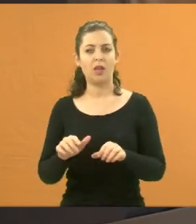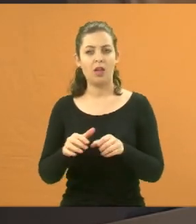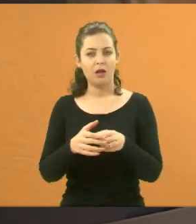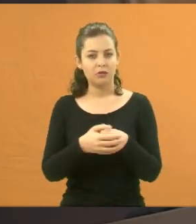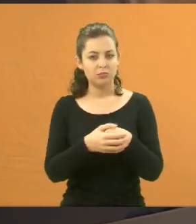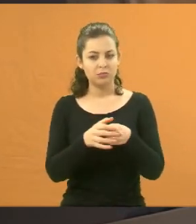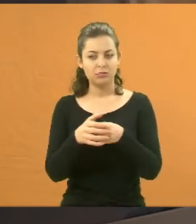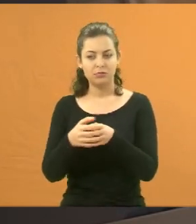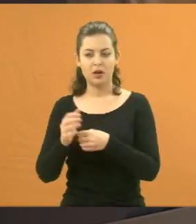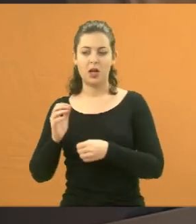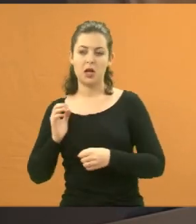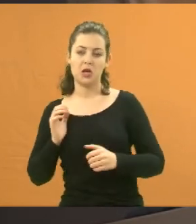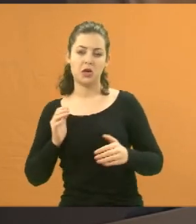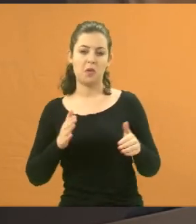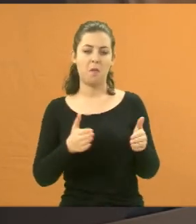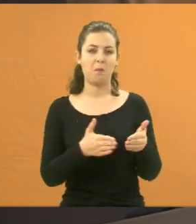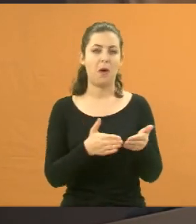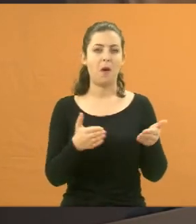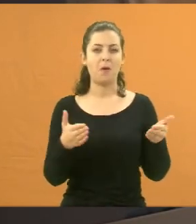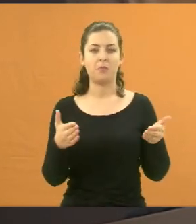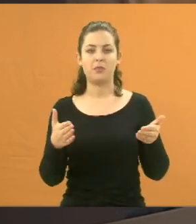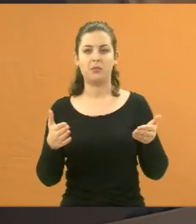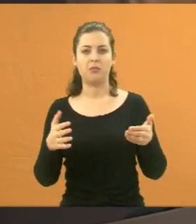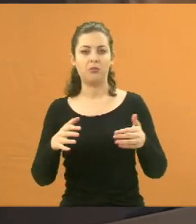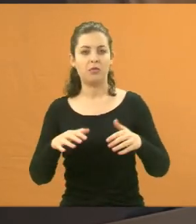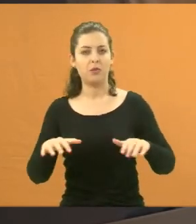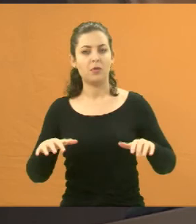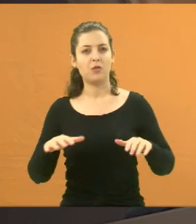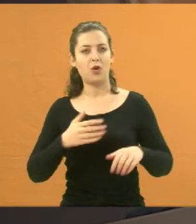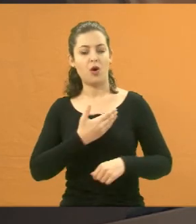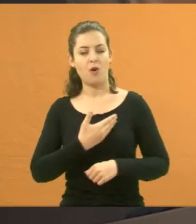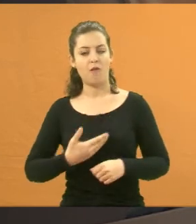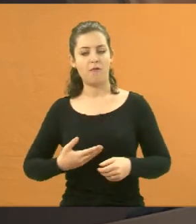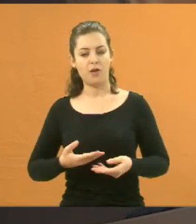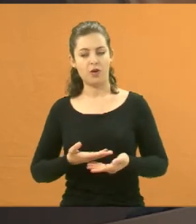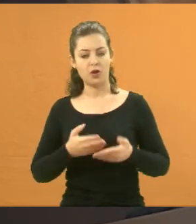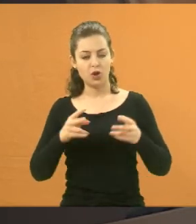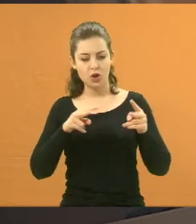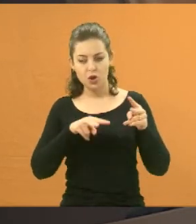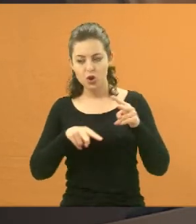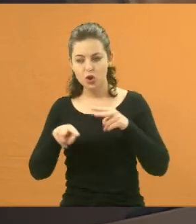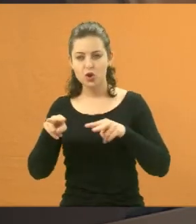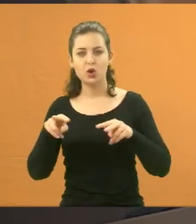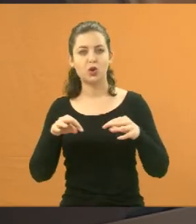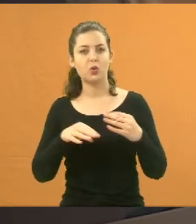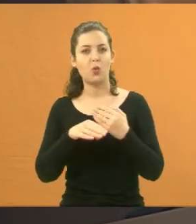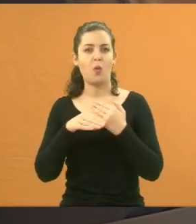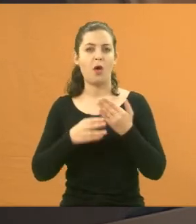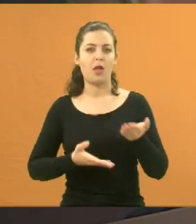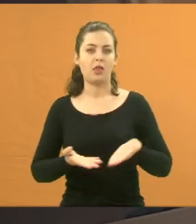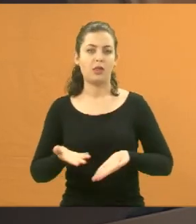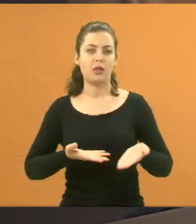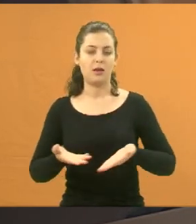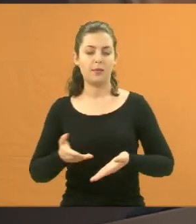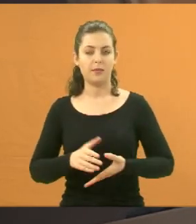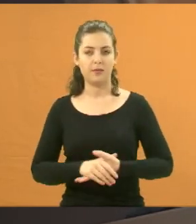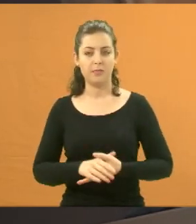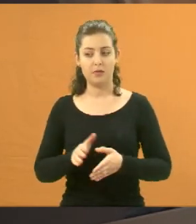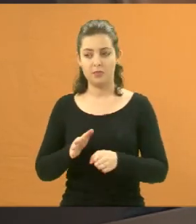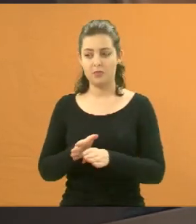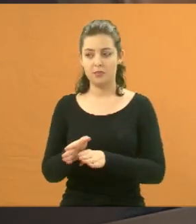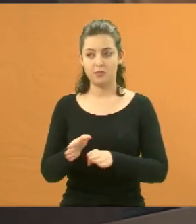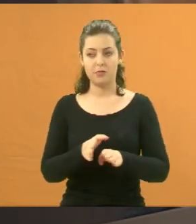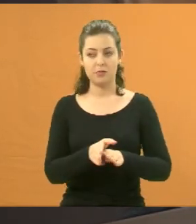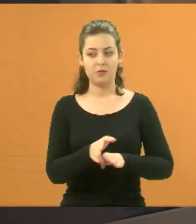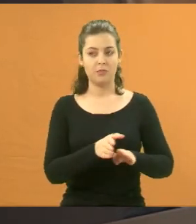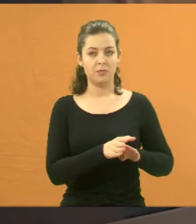de quem rico, pobre. Eu acho que um governo tem que olhar para todos e orientar a população e